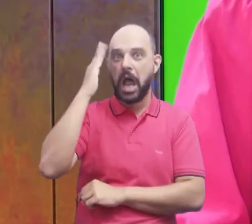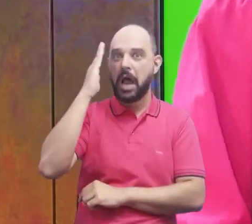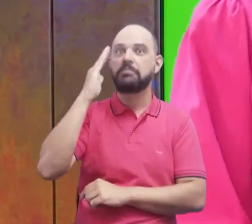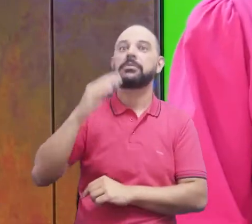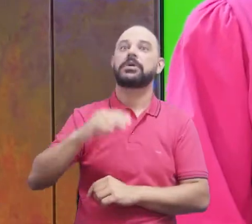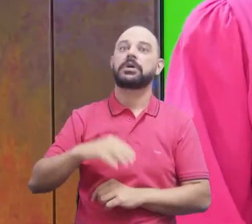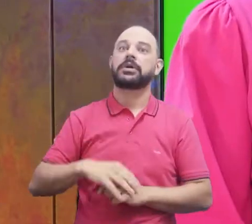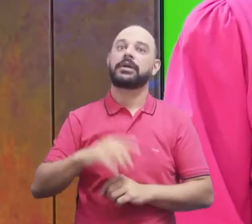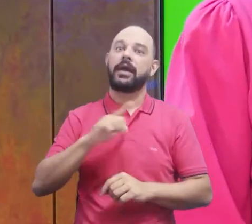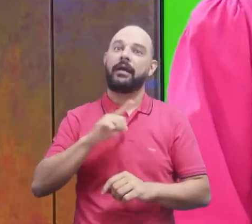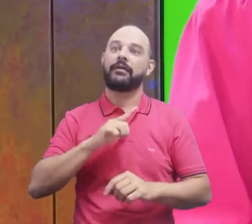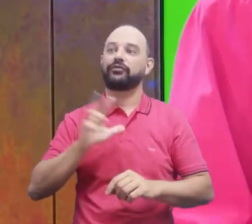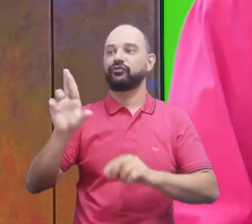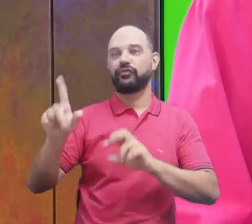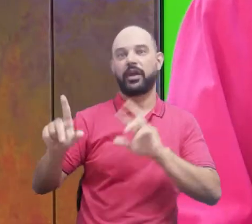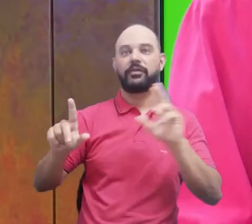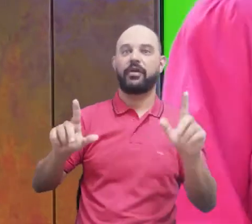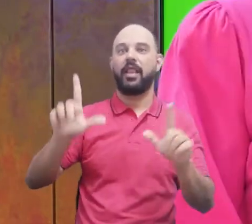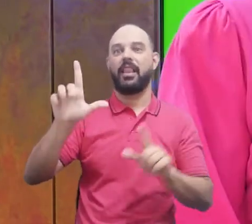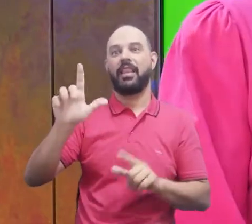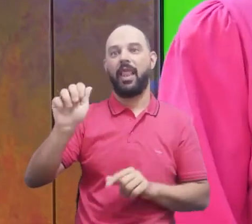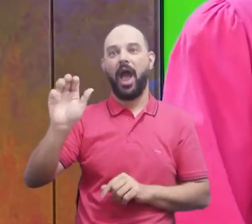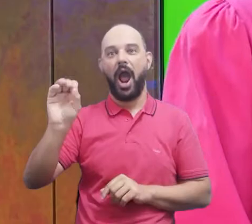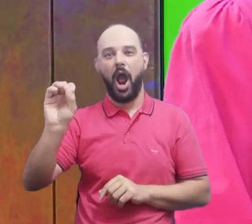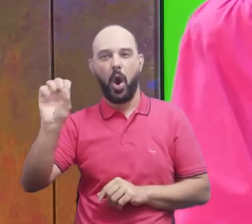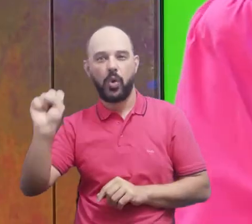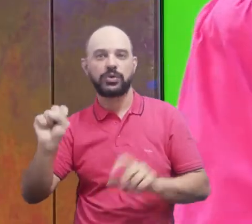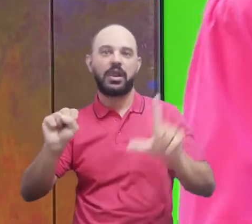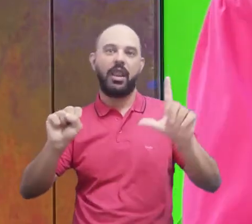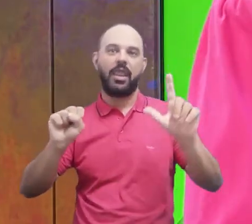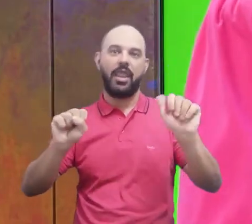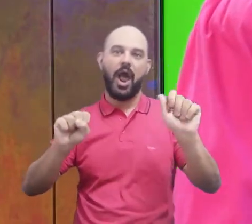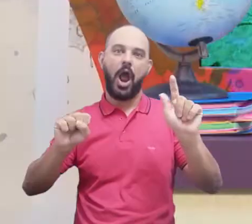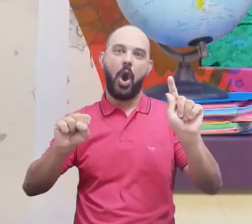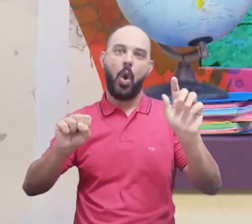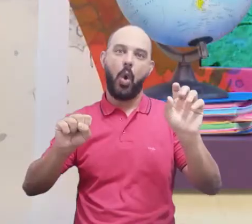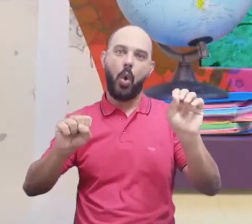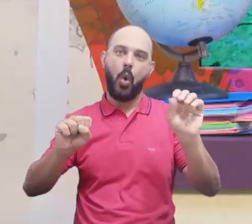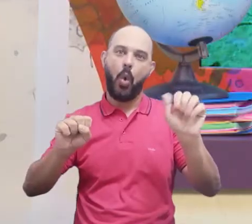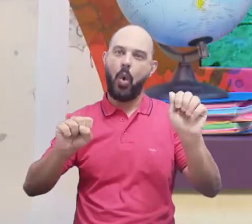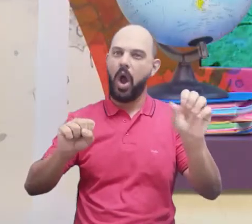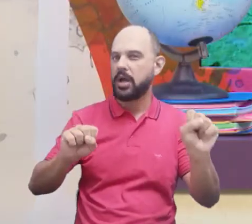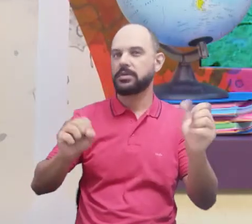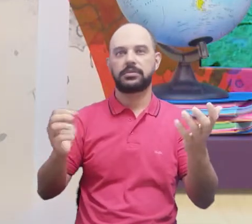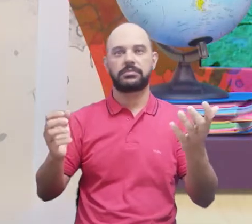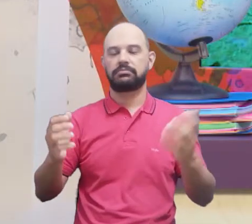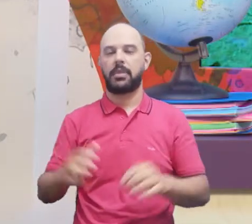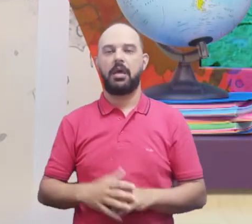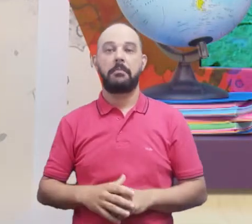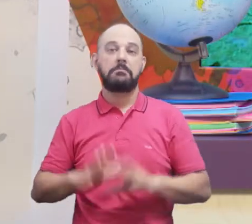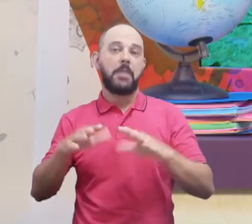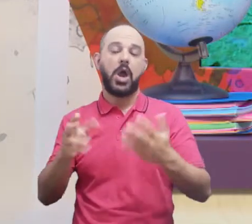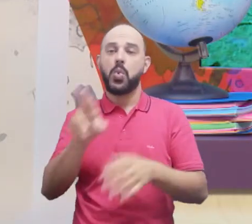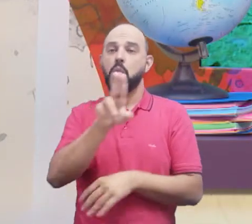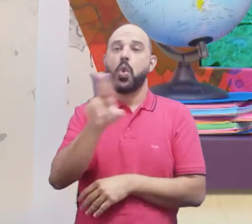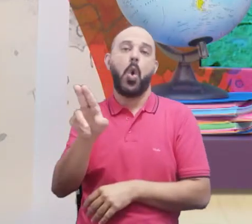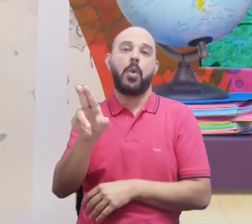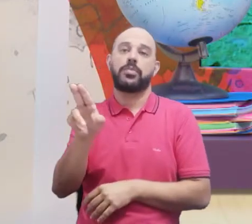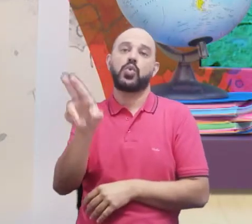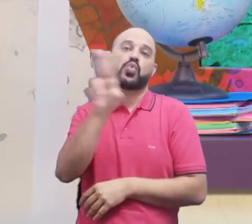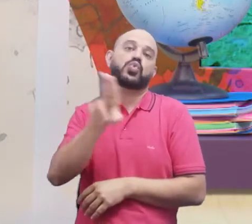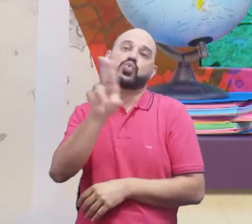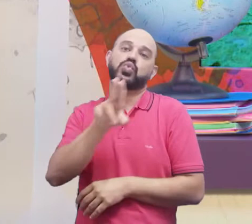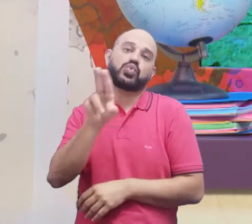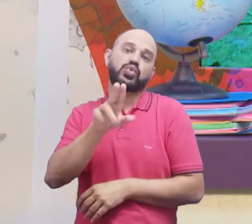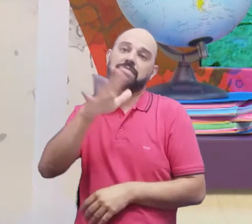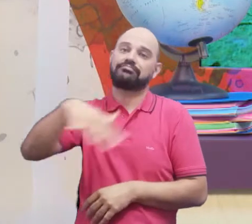precisas. O nome acaba sendo dado mesmo pelo uso popular. Aqui no Brasil, por exemplo, o maior lago do país